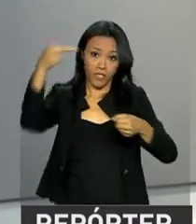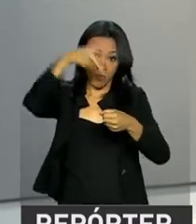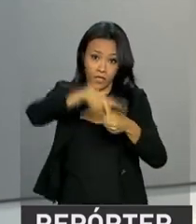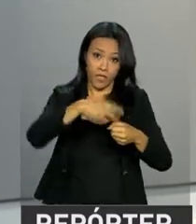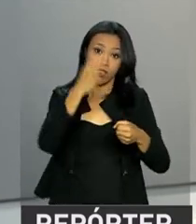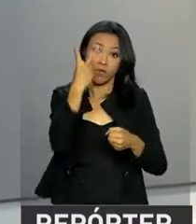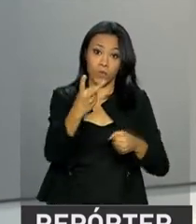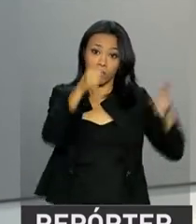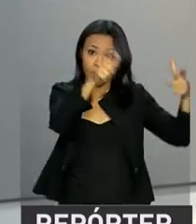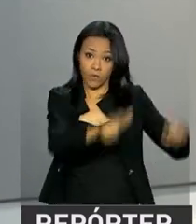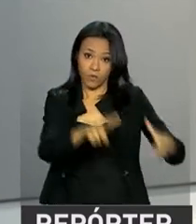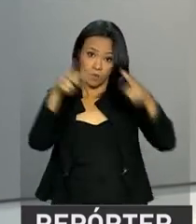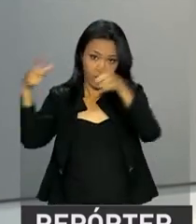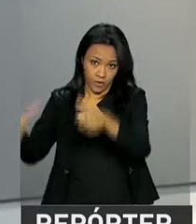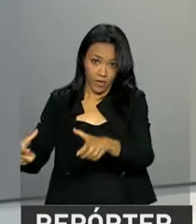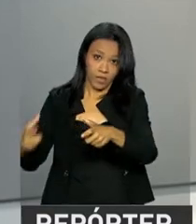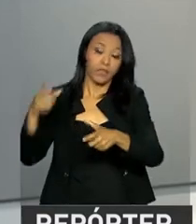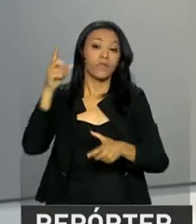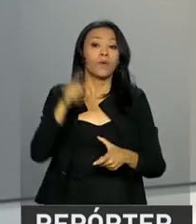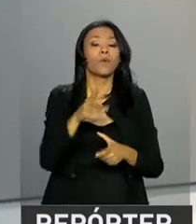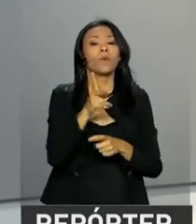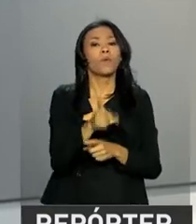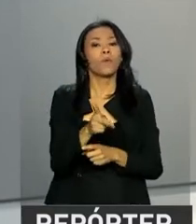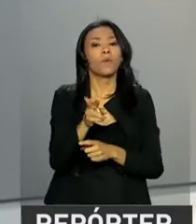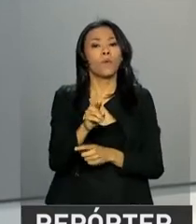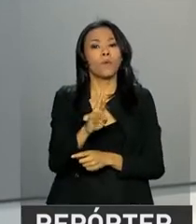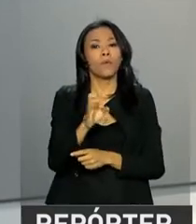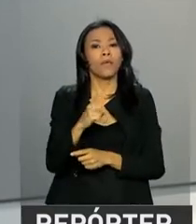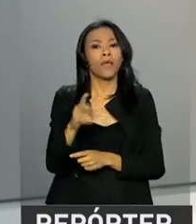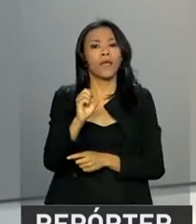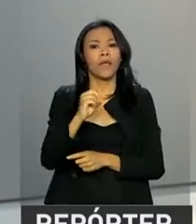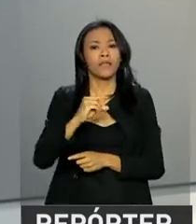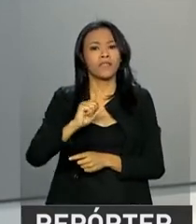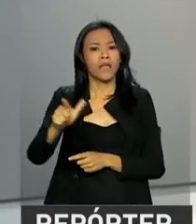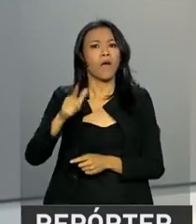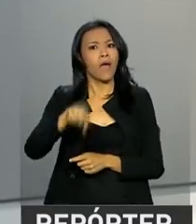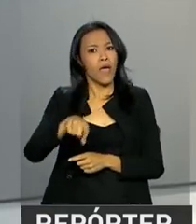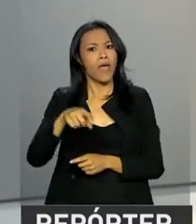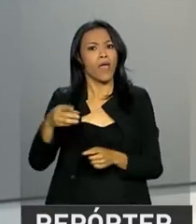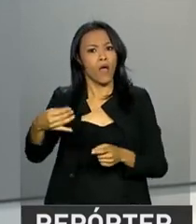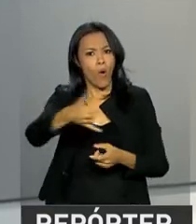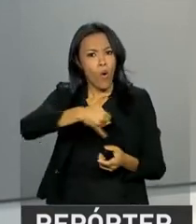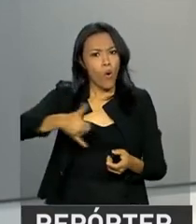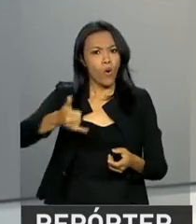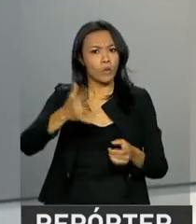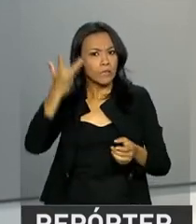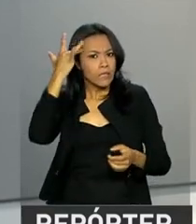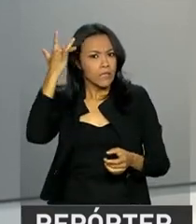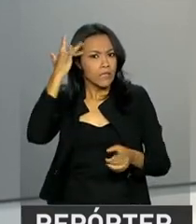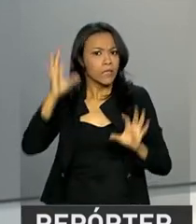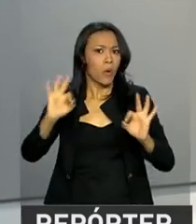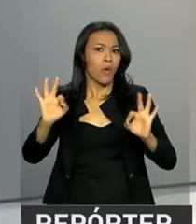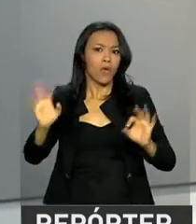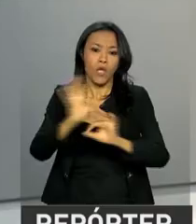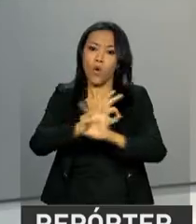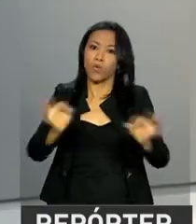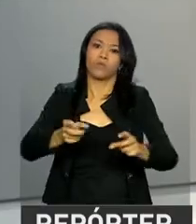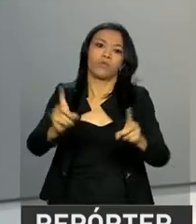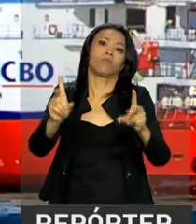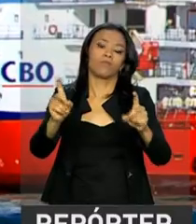de Santos. O pré-sal é formado por grandes acumulações de óleo leve, de excelente qualidade e com alto valor comercial.